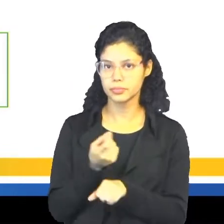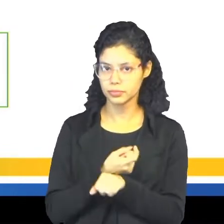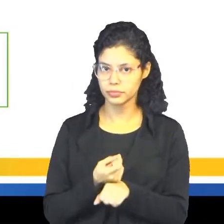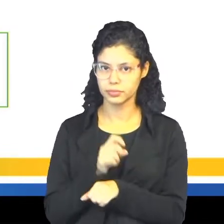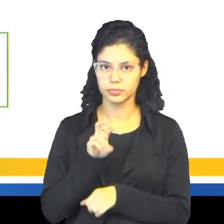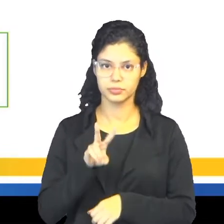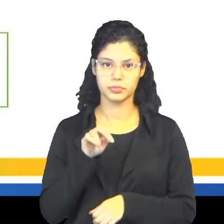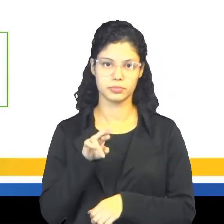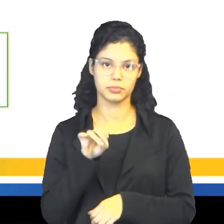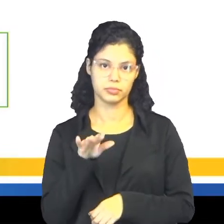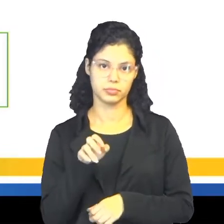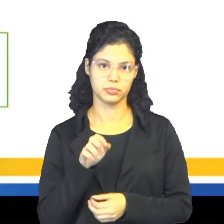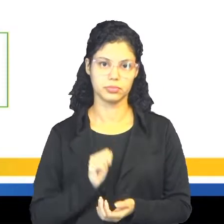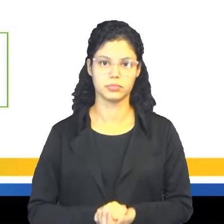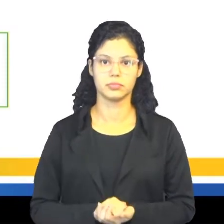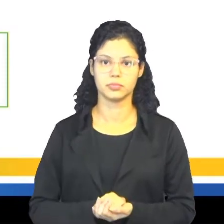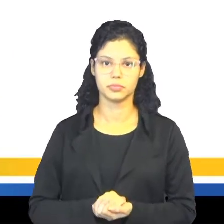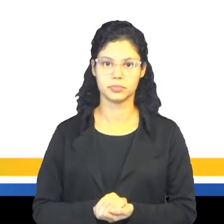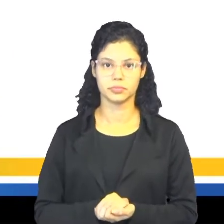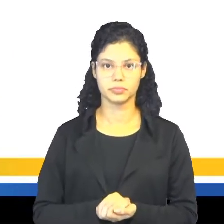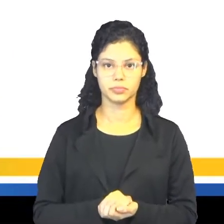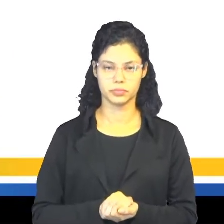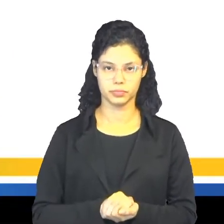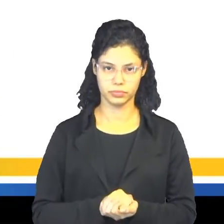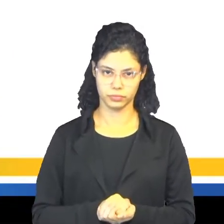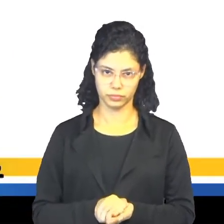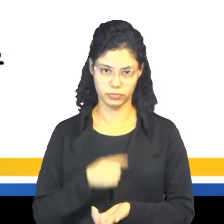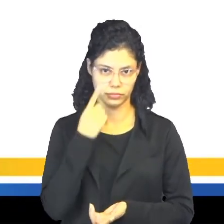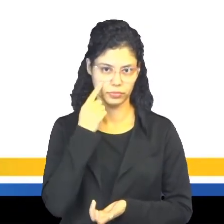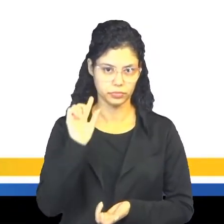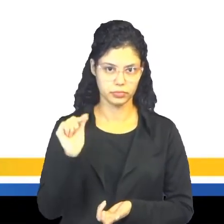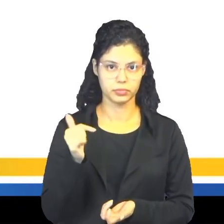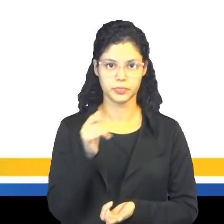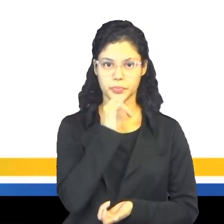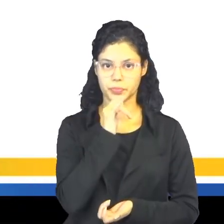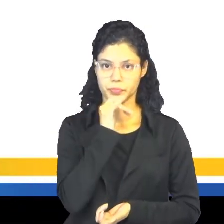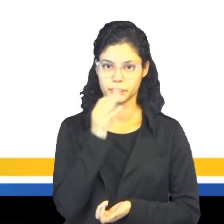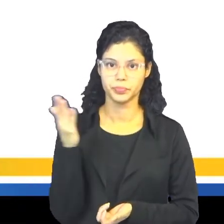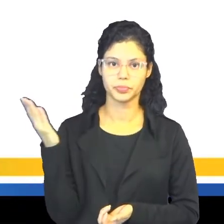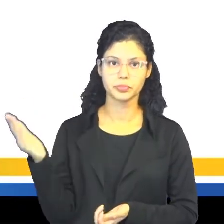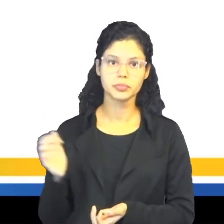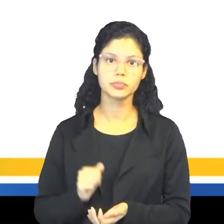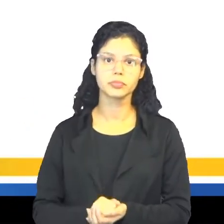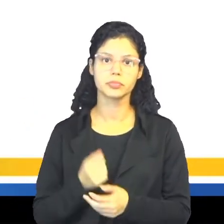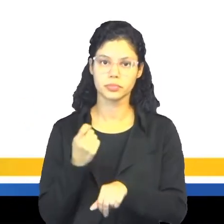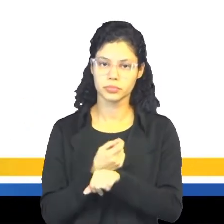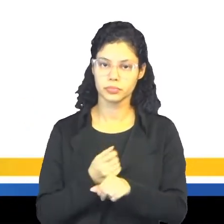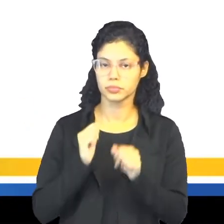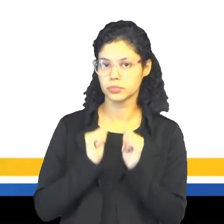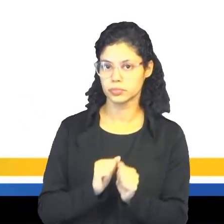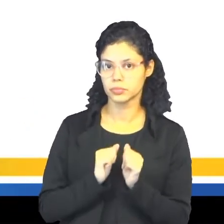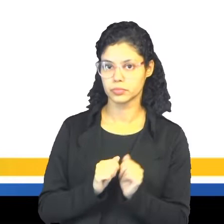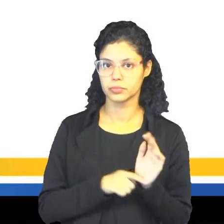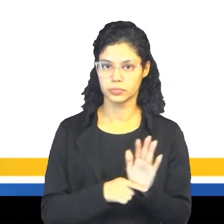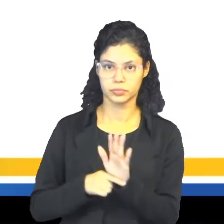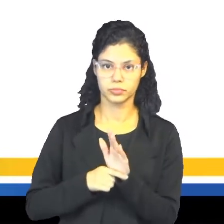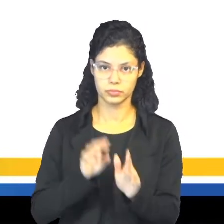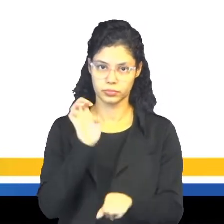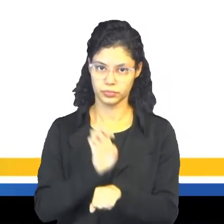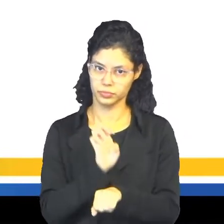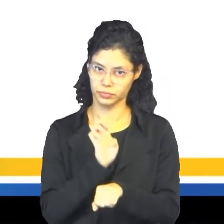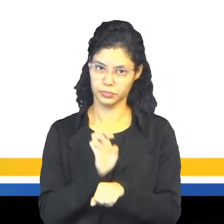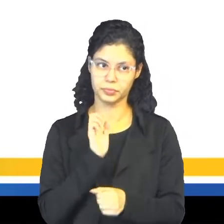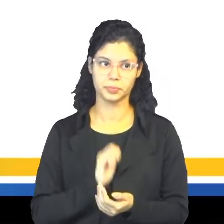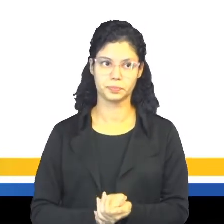aí Valente tá bom olha os próximos exemplos aí adjetivo também pode indicar um